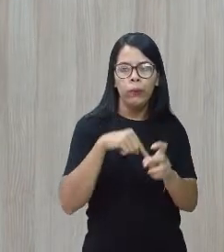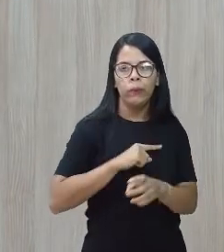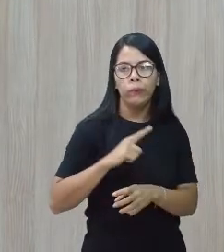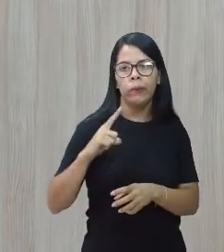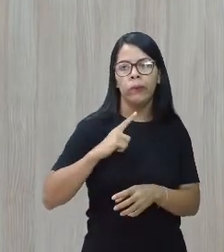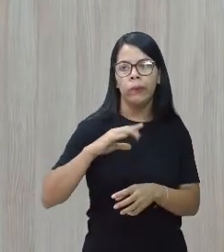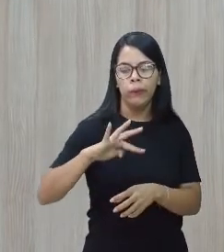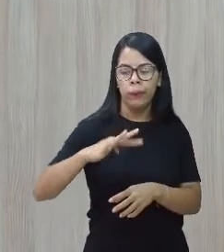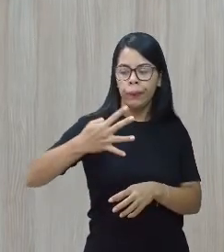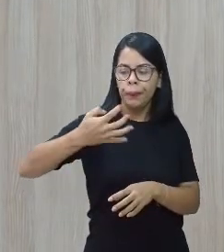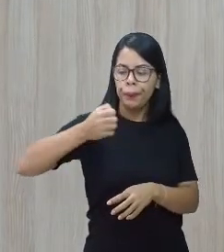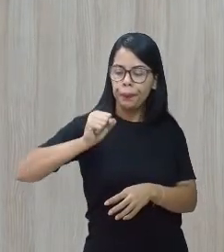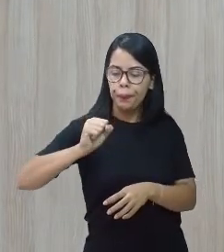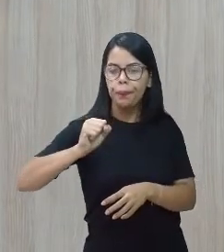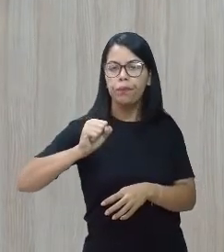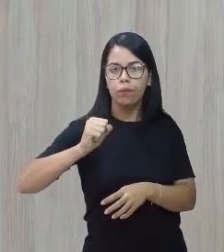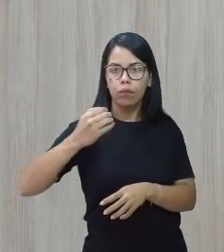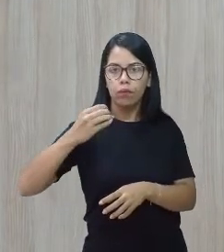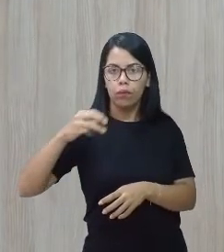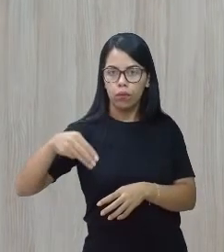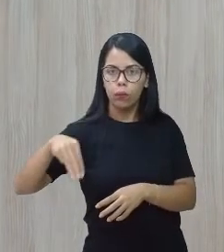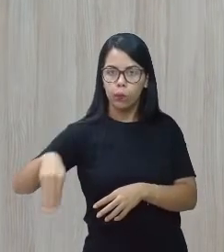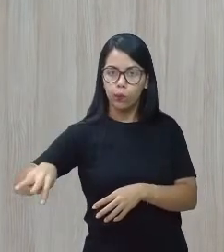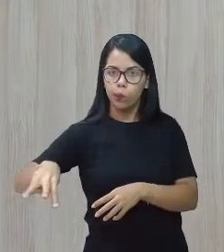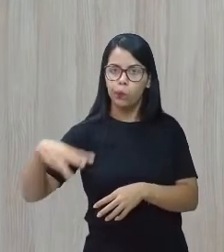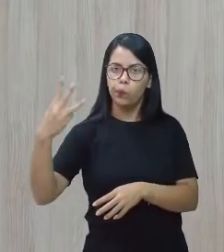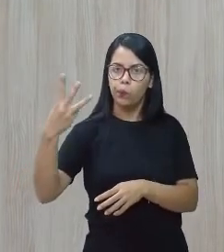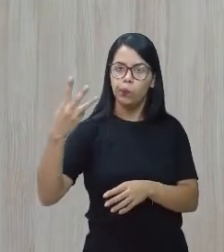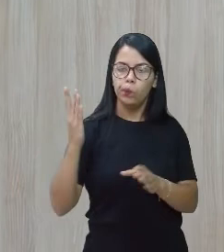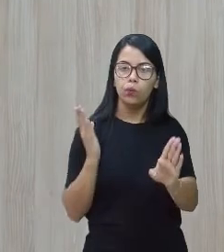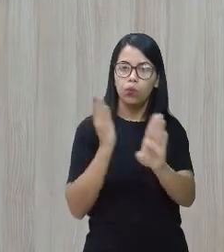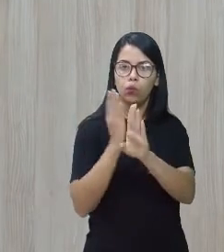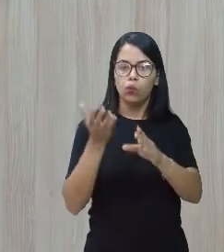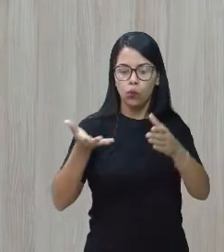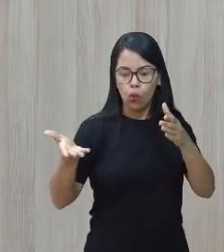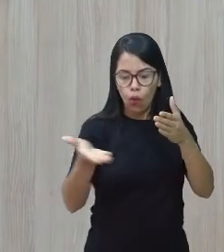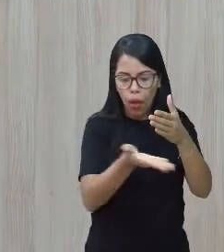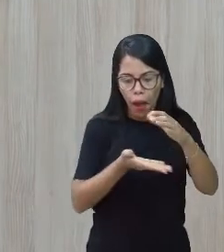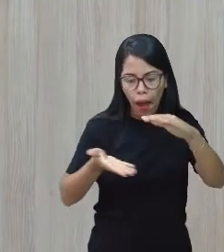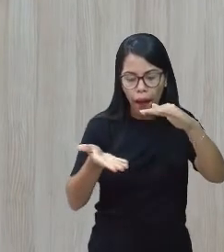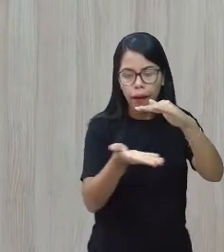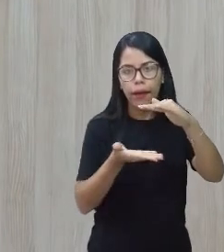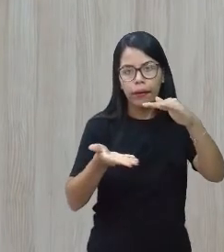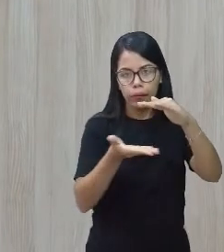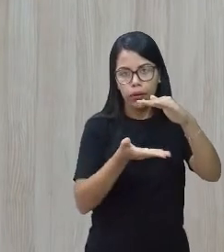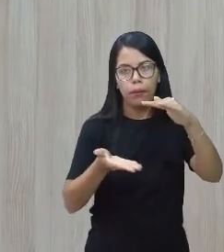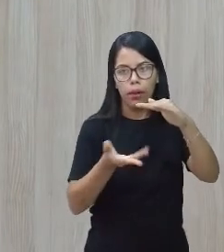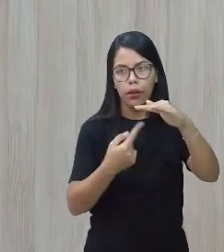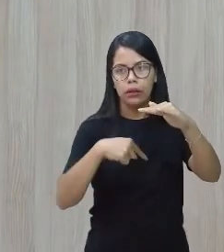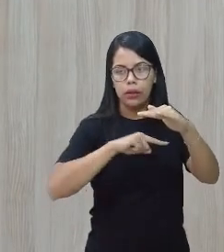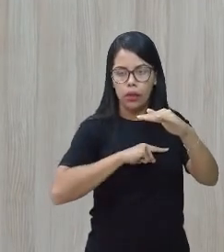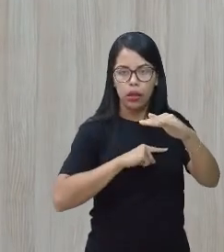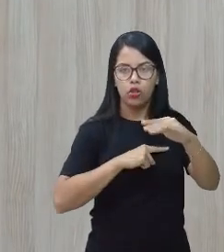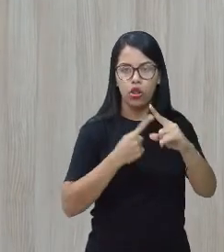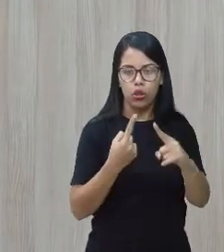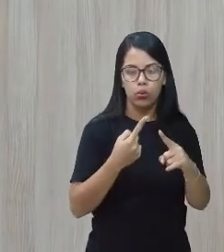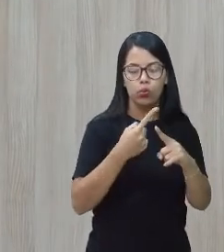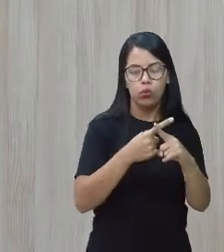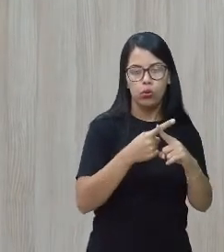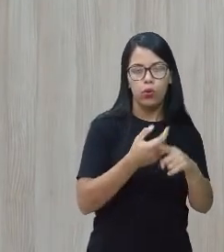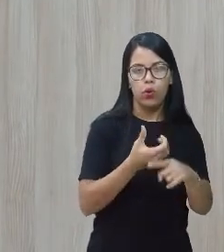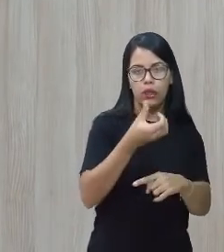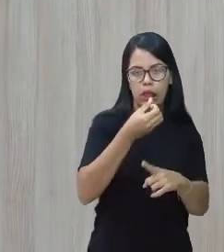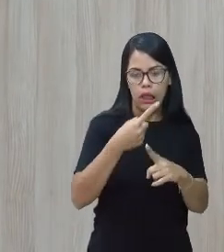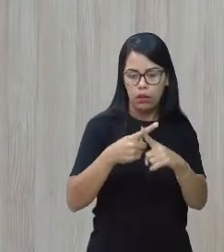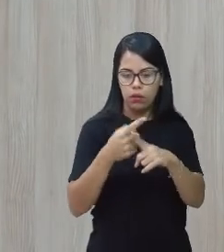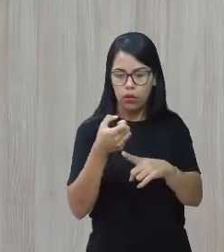aí encontrando a área da base, certo? Que a gente multiplicou aí, ó, 6 vezes 8. Encontramos a